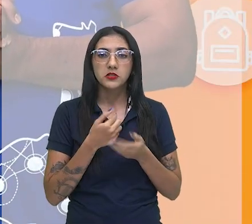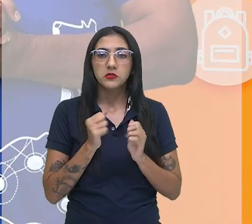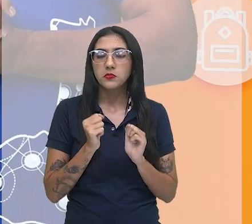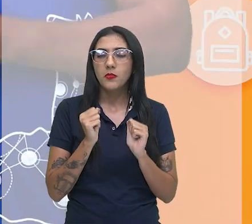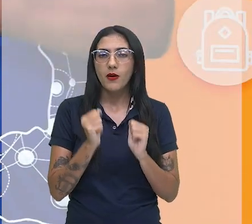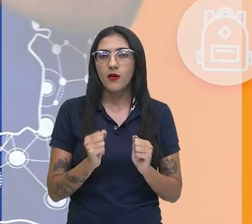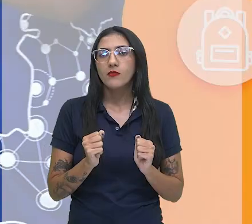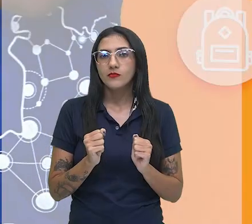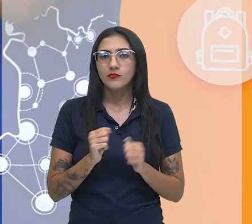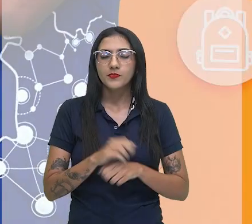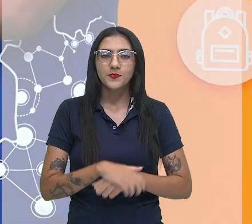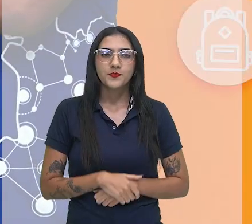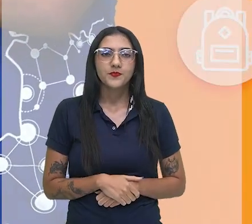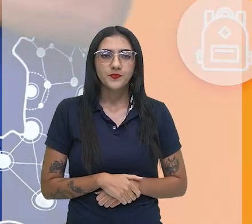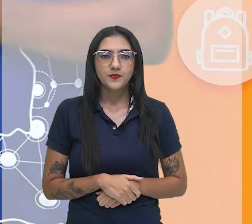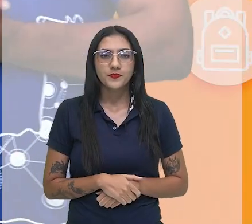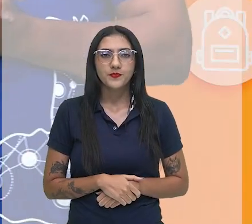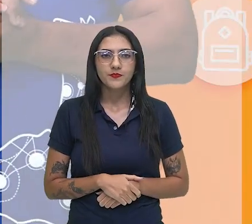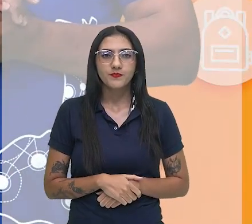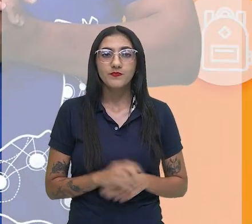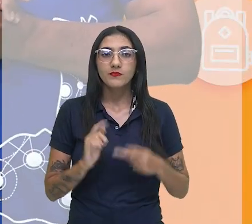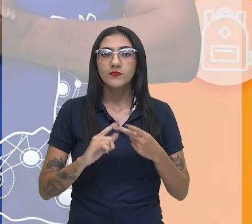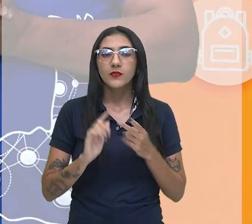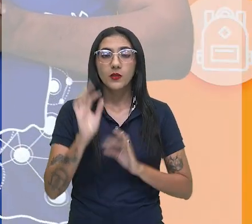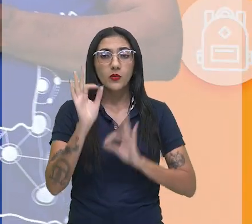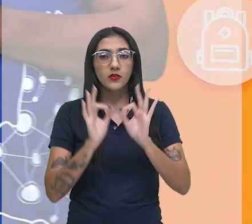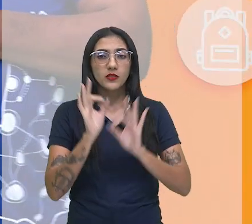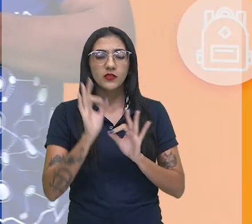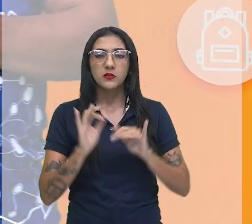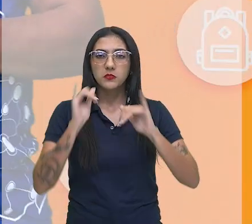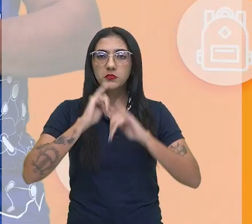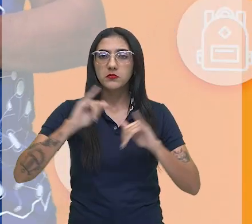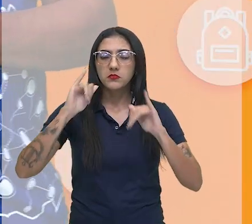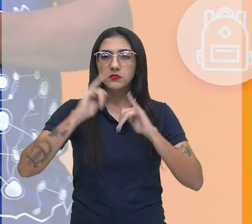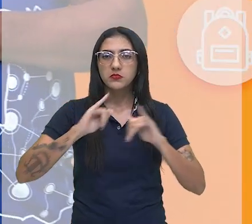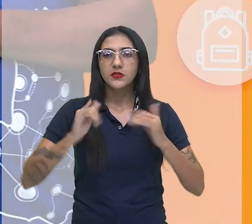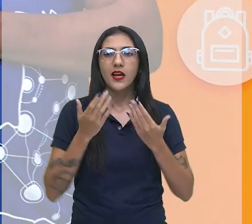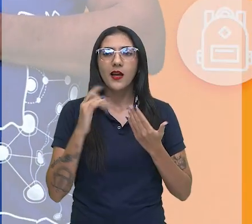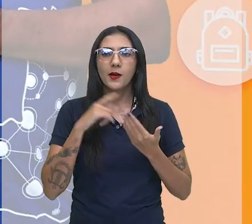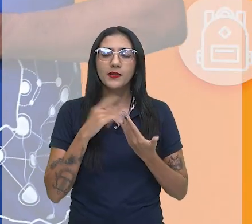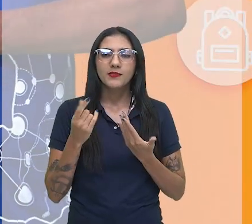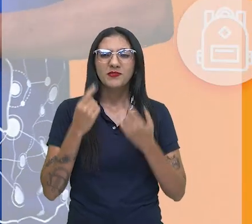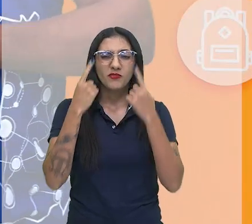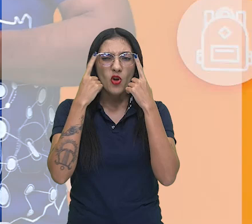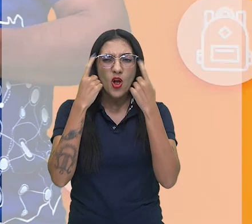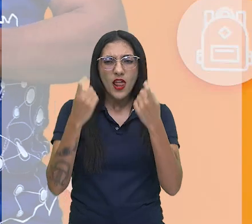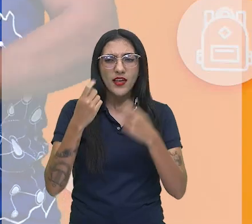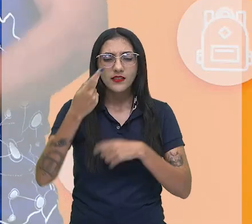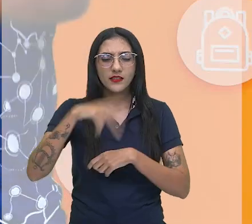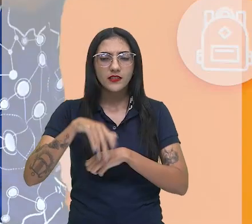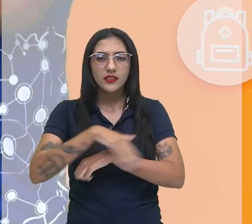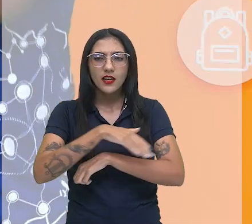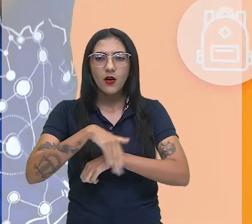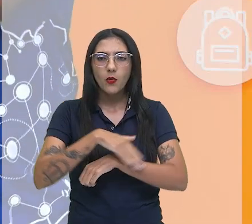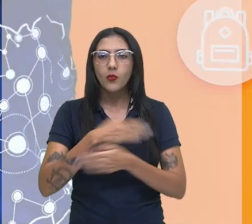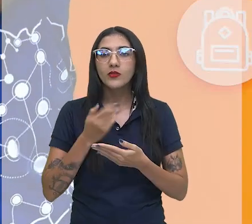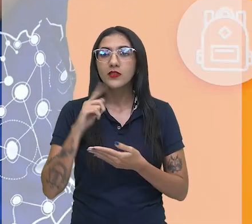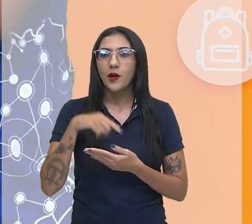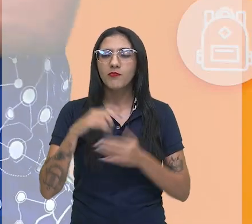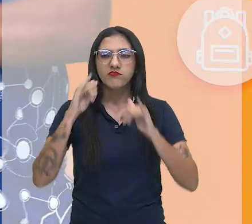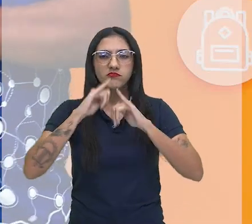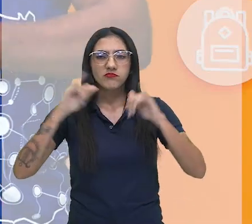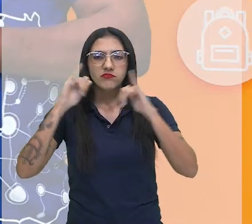né? Planejamento de campanhas. Está tendo muita violência aqui na minha rua, no meu bairro. Campanha